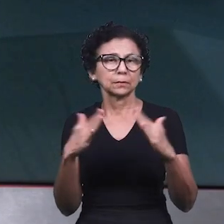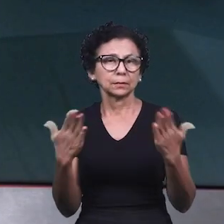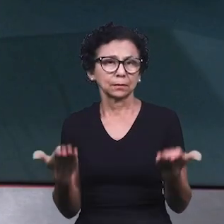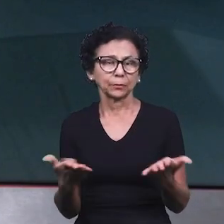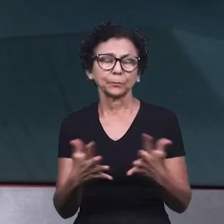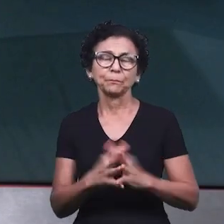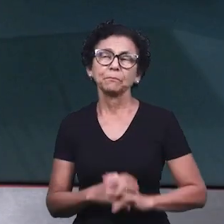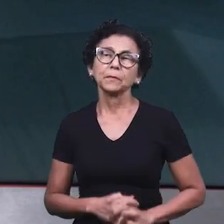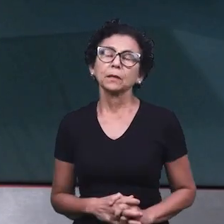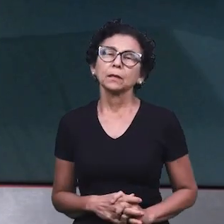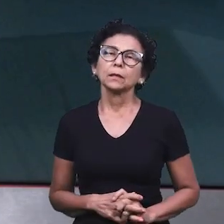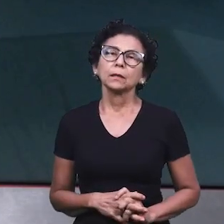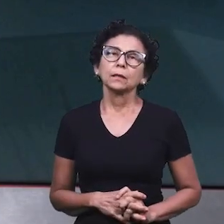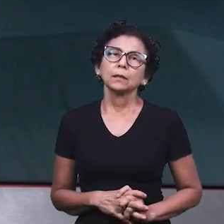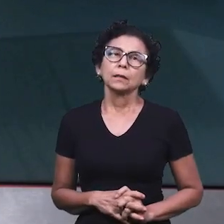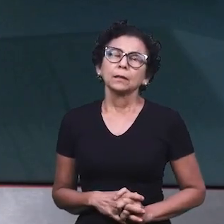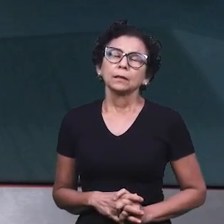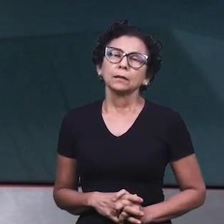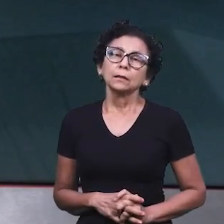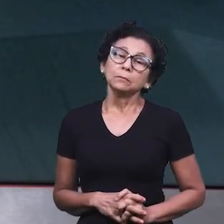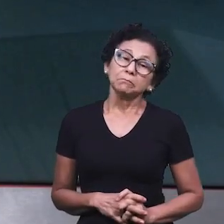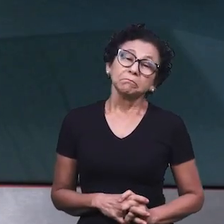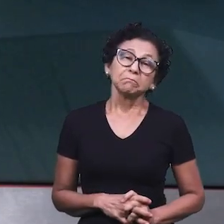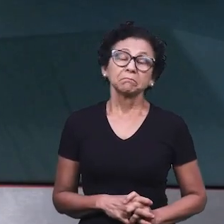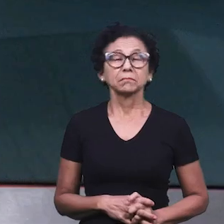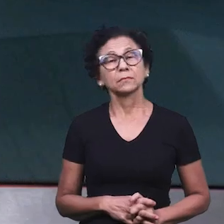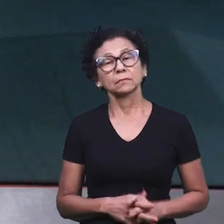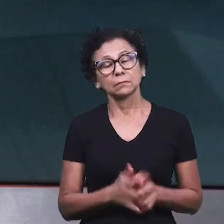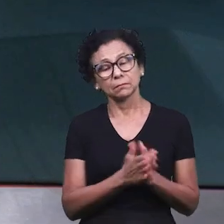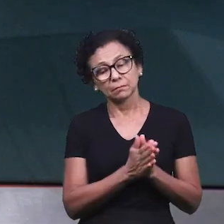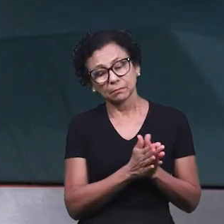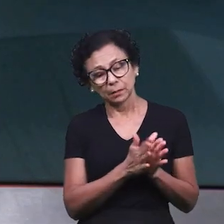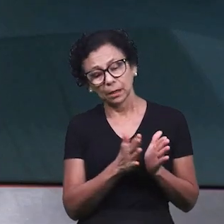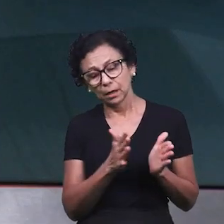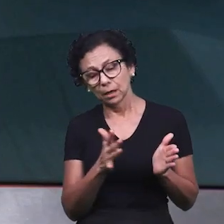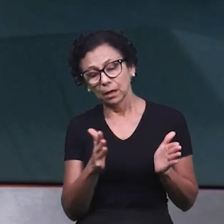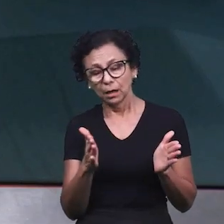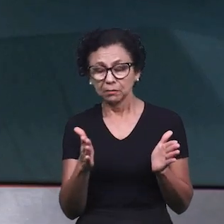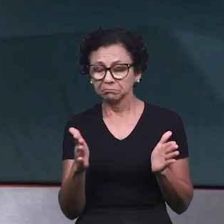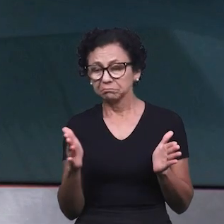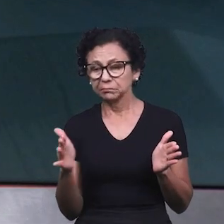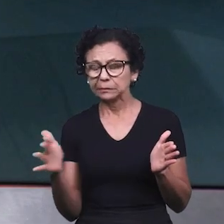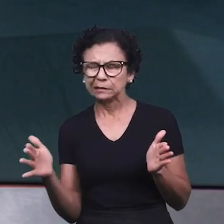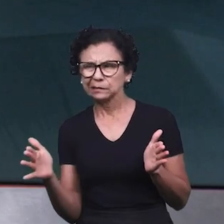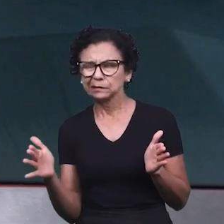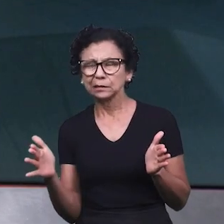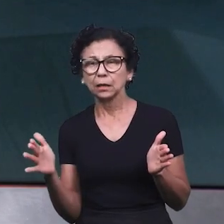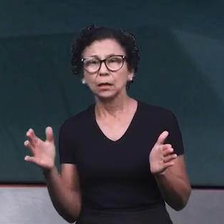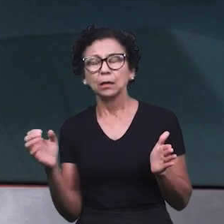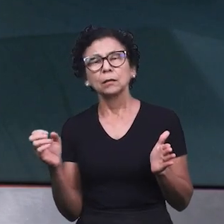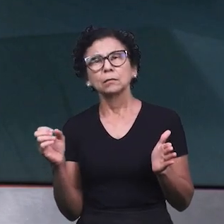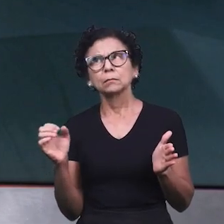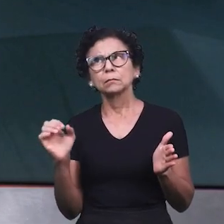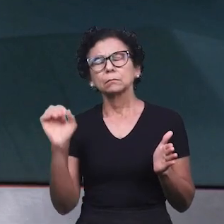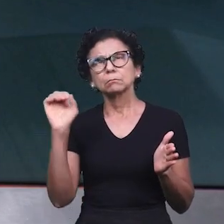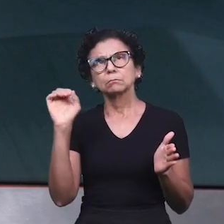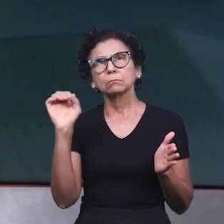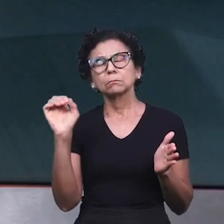casa. Pode acontecer ao longo do tempo que você tenha